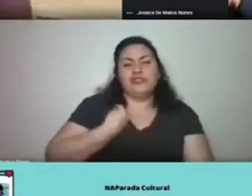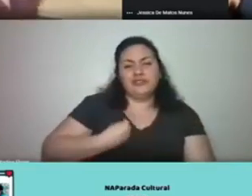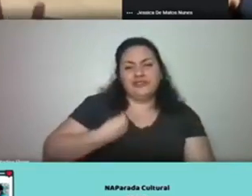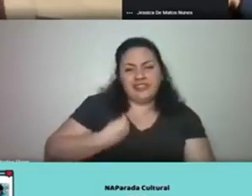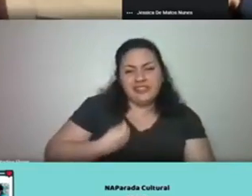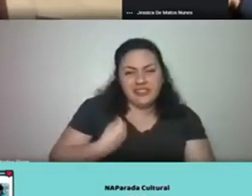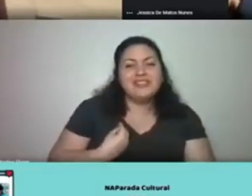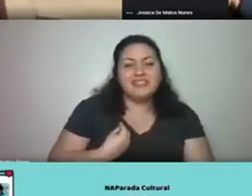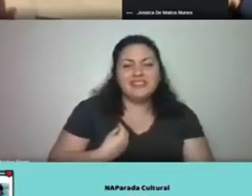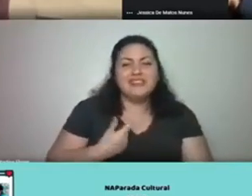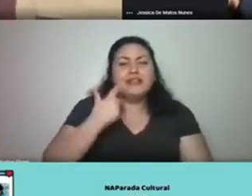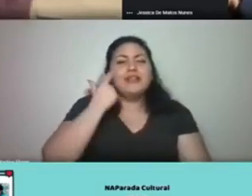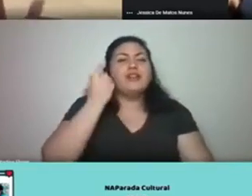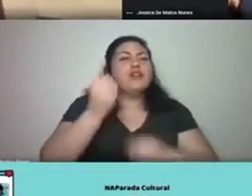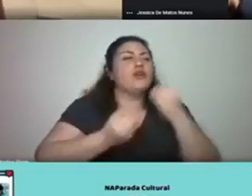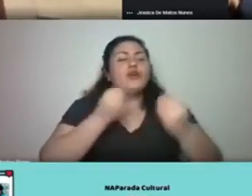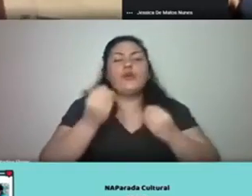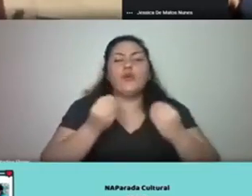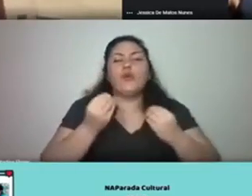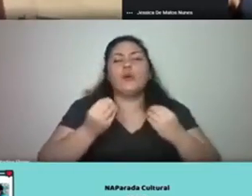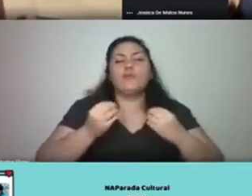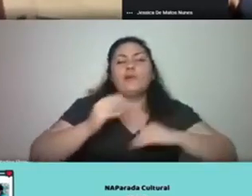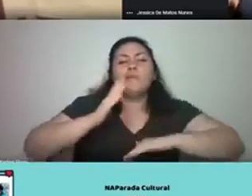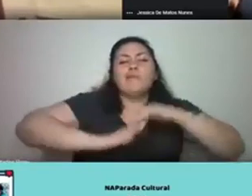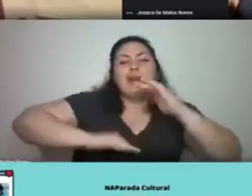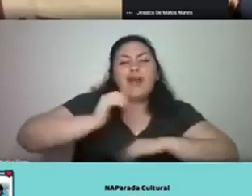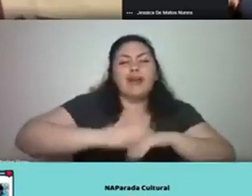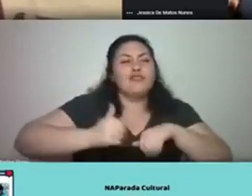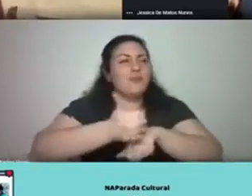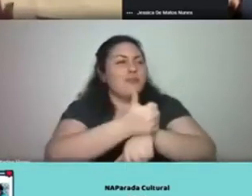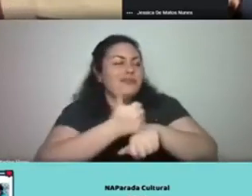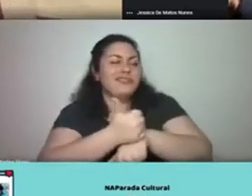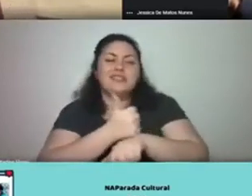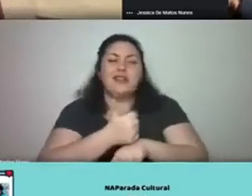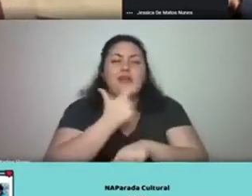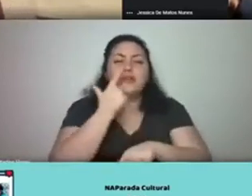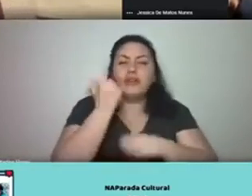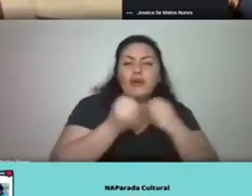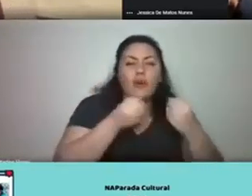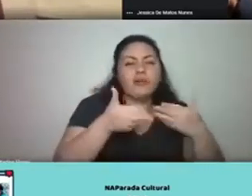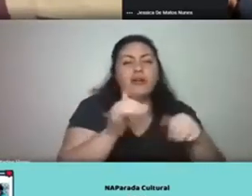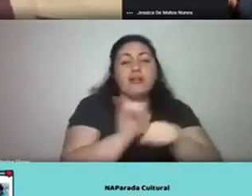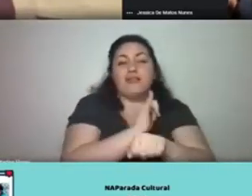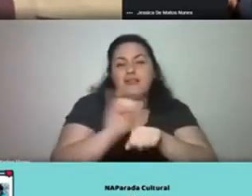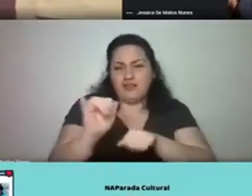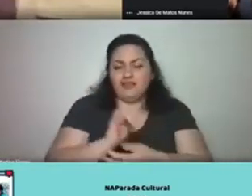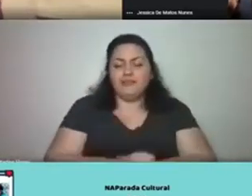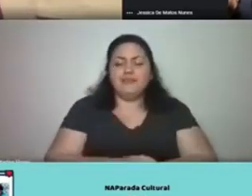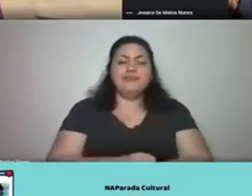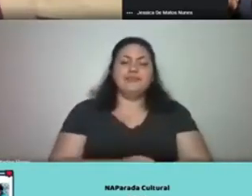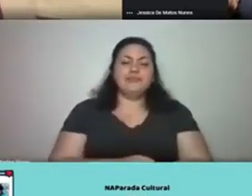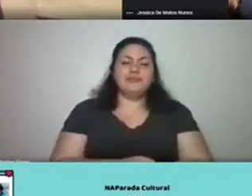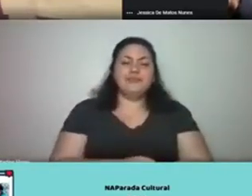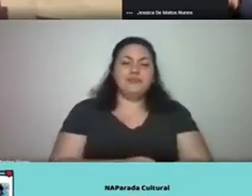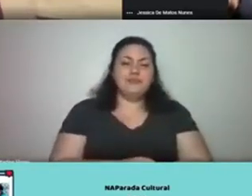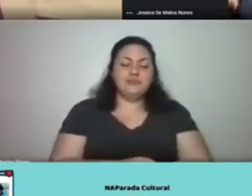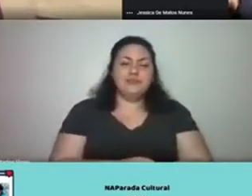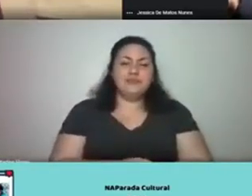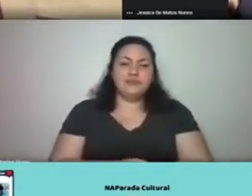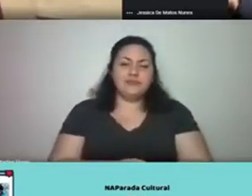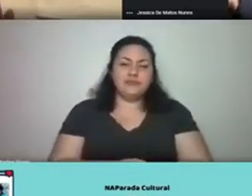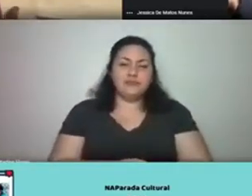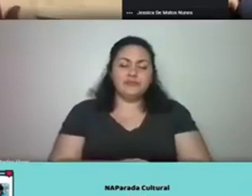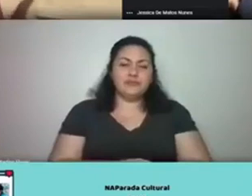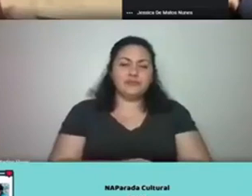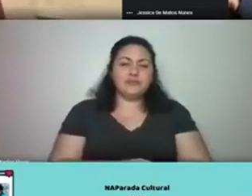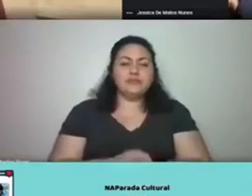dentro da nossa maneira de levar a nossa profissão, né, Jéssica? Então, quando tu traz,